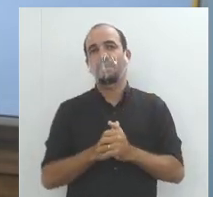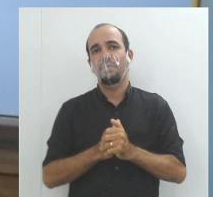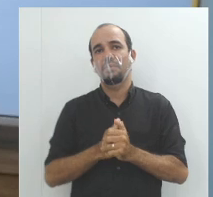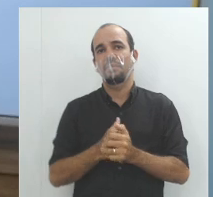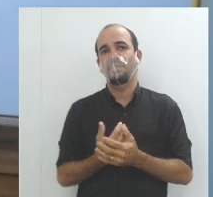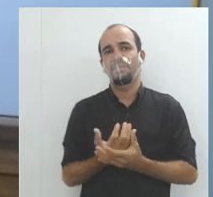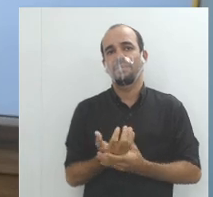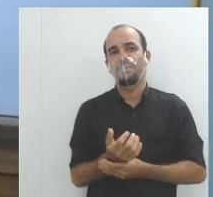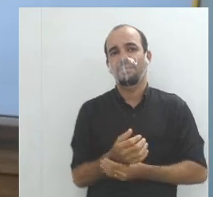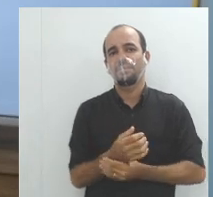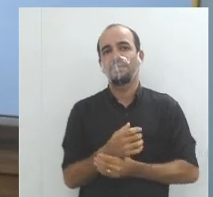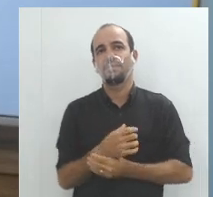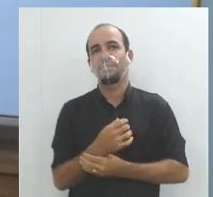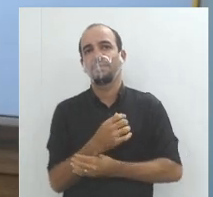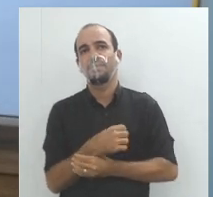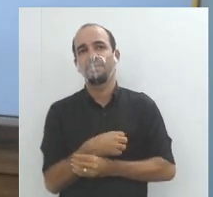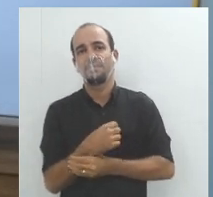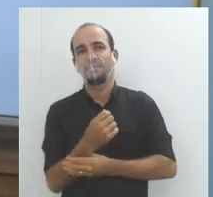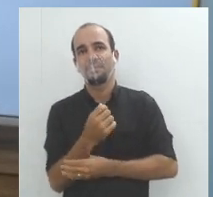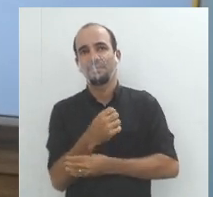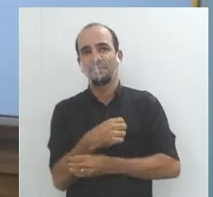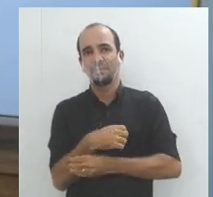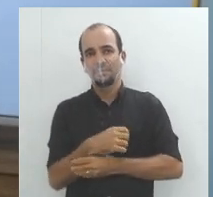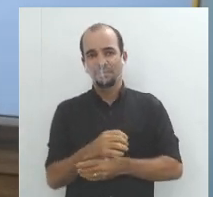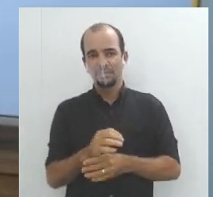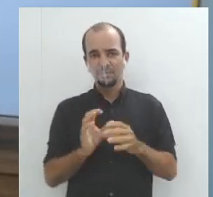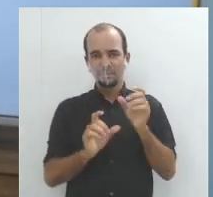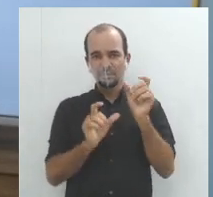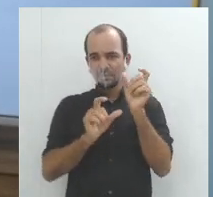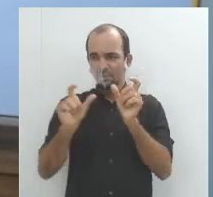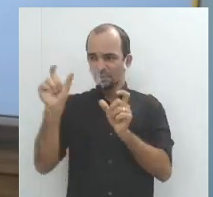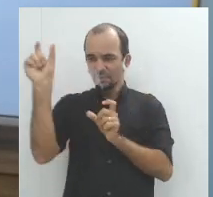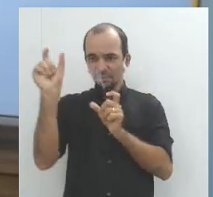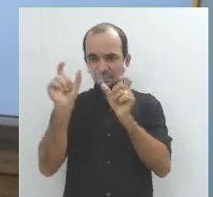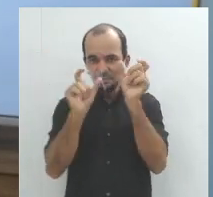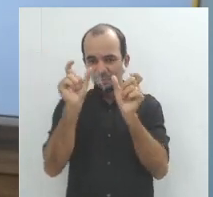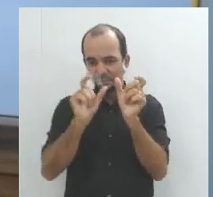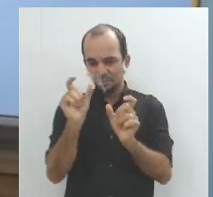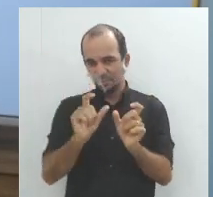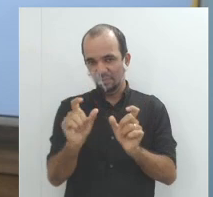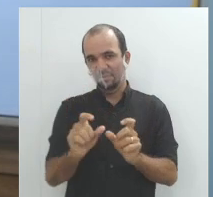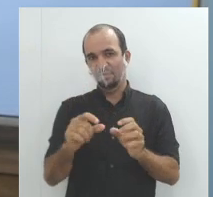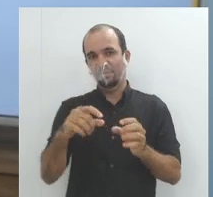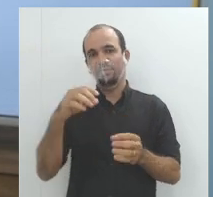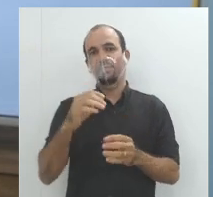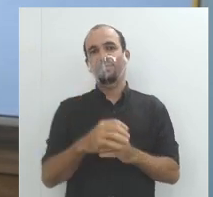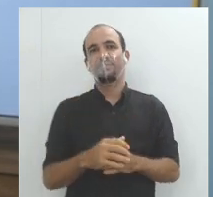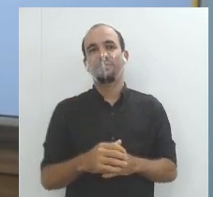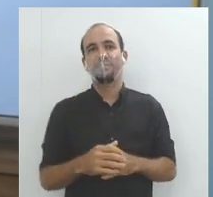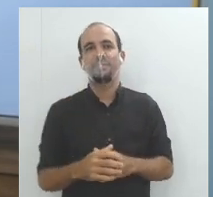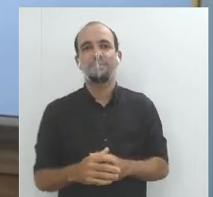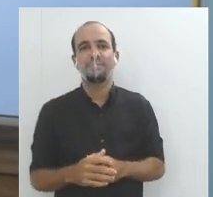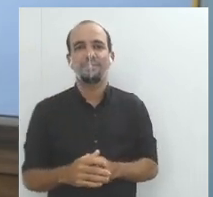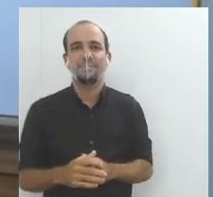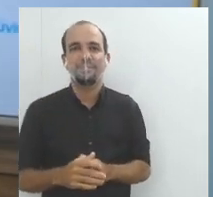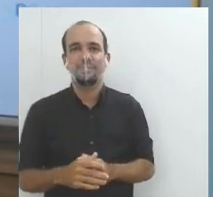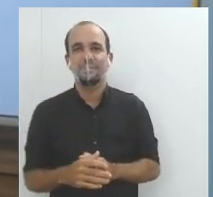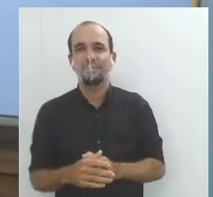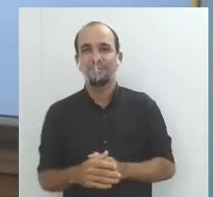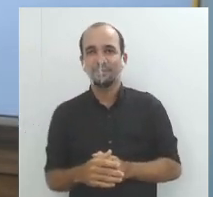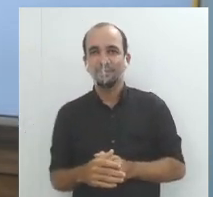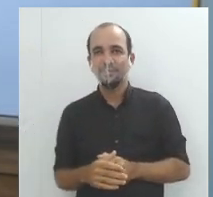advérbio. Só aqui para nós nos situarmos, né? Retomando o que eu